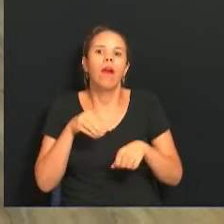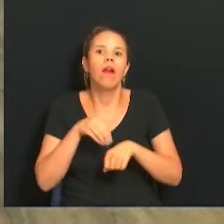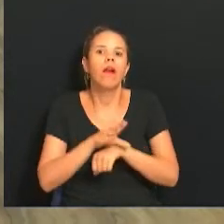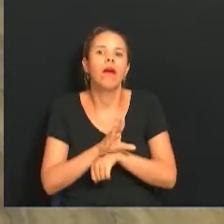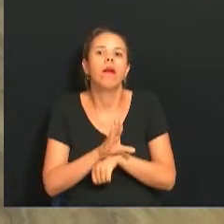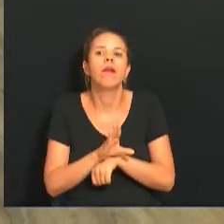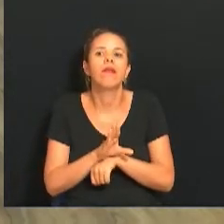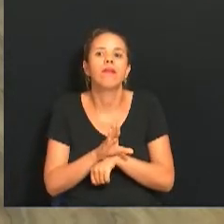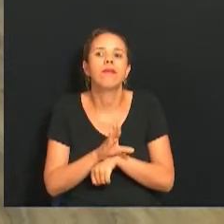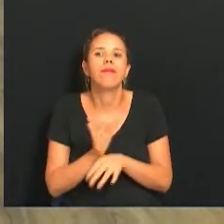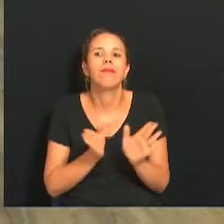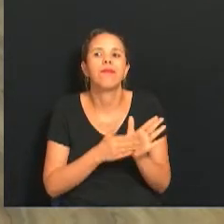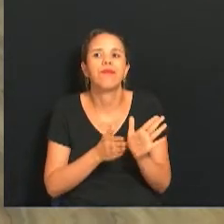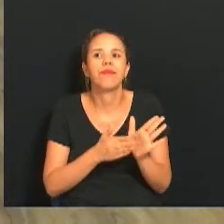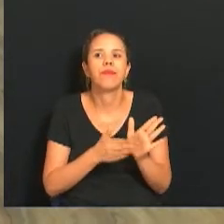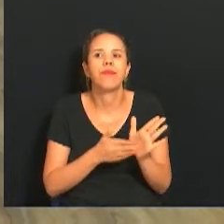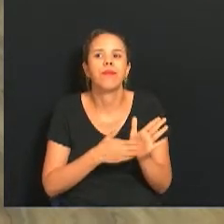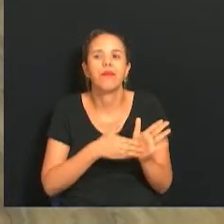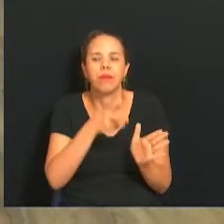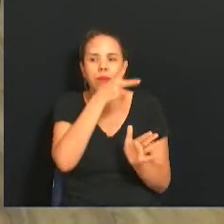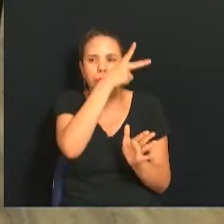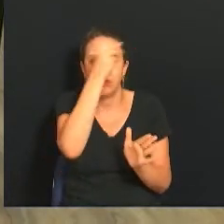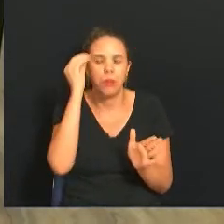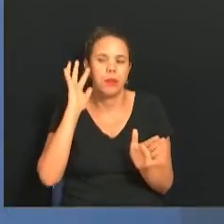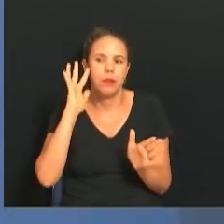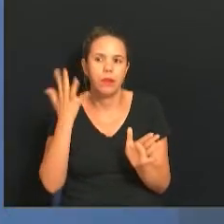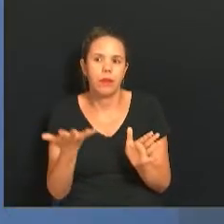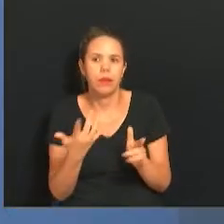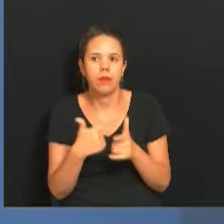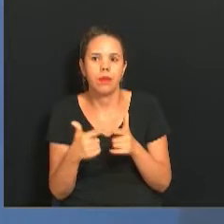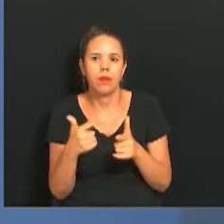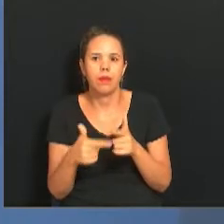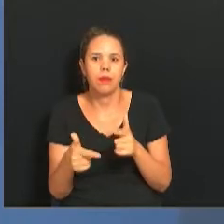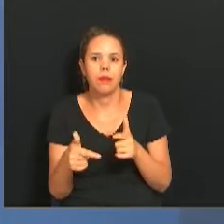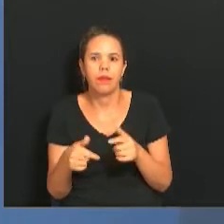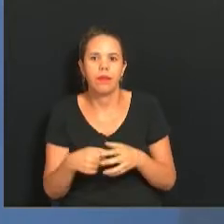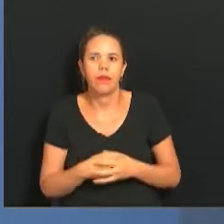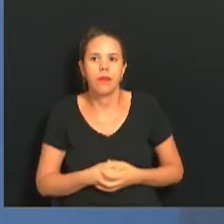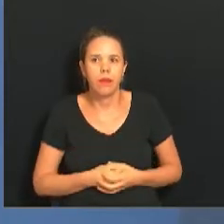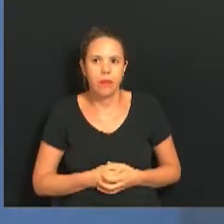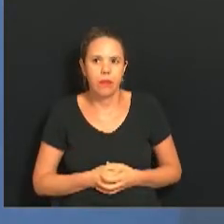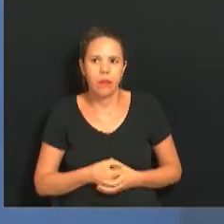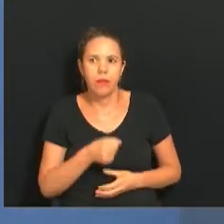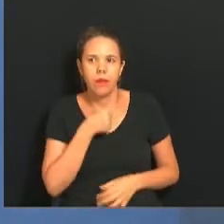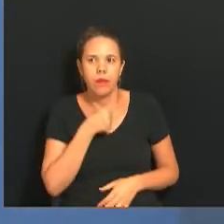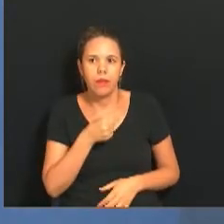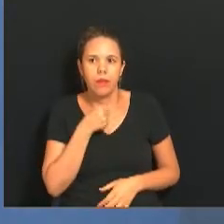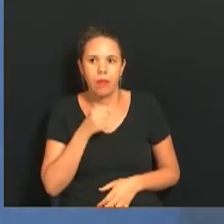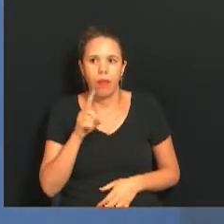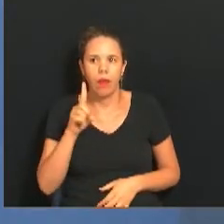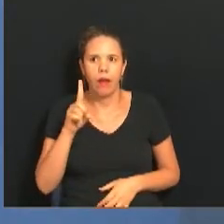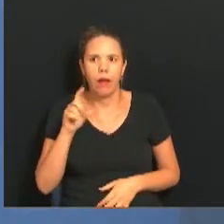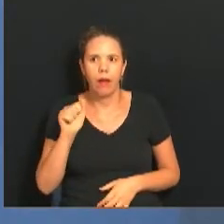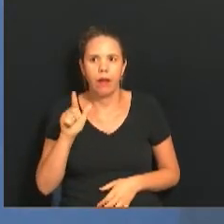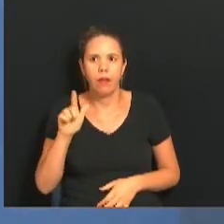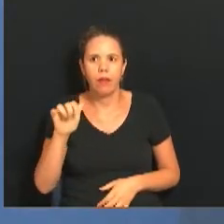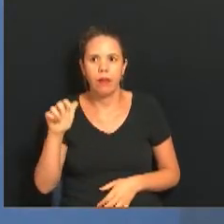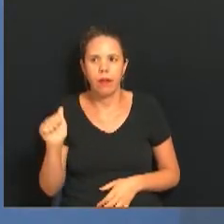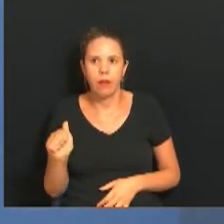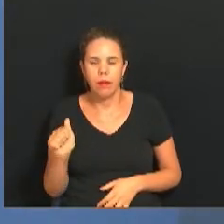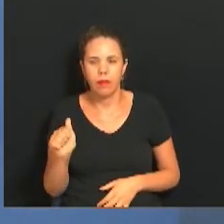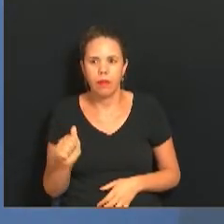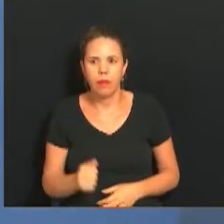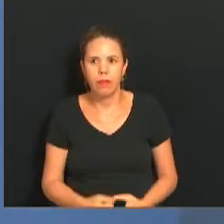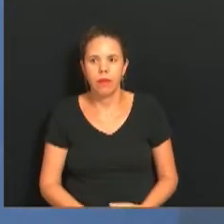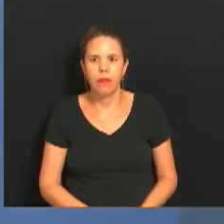e cobrar também do Executivo soluções para esse problema aqui na cidade. E a repórter Dalila Pereira acompanhou tudo e conta pra